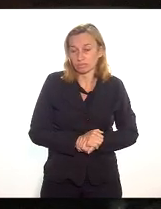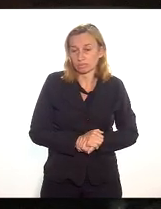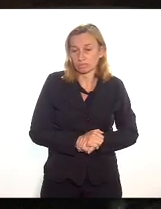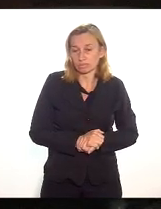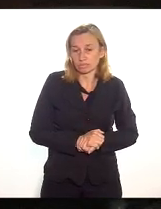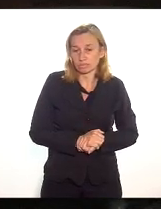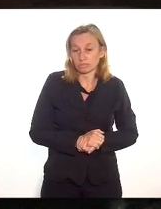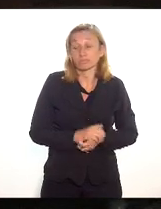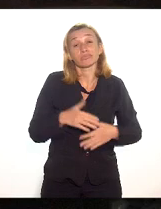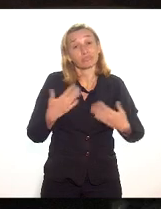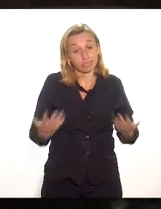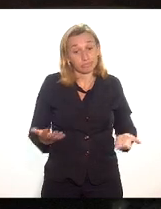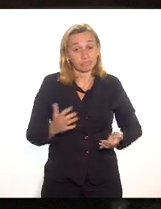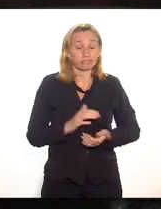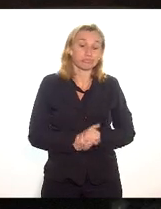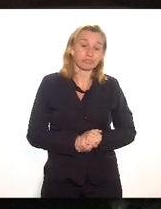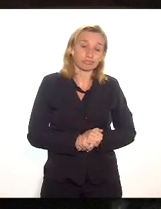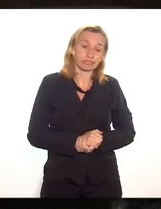Então,